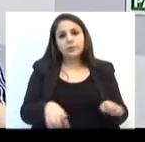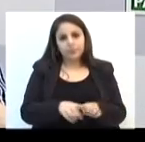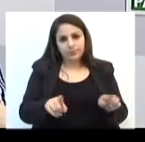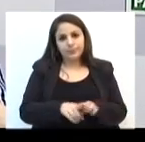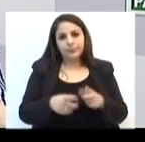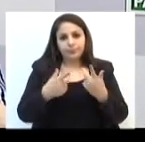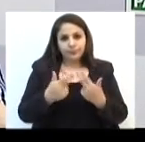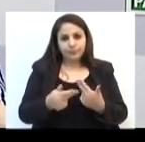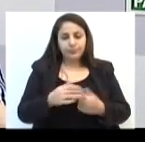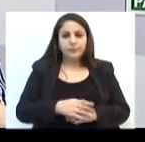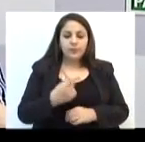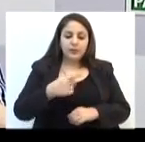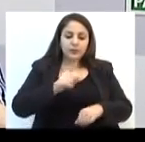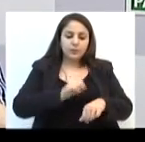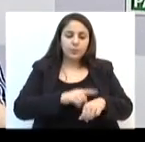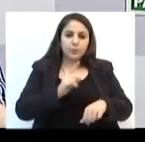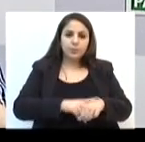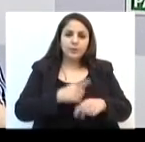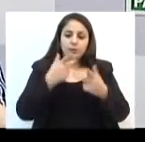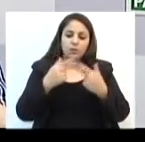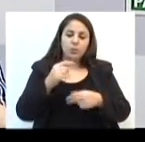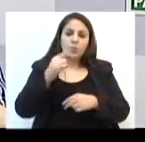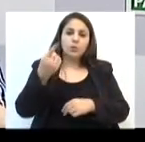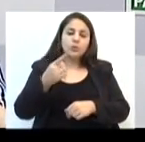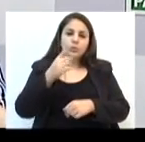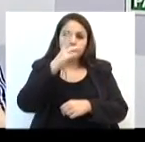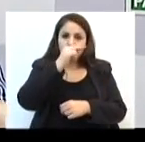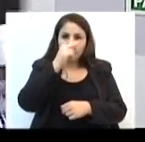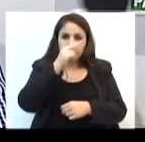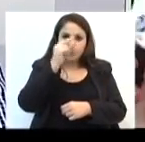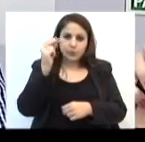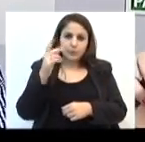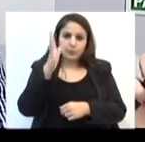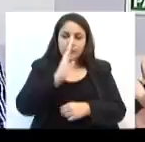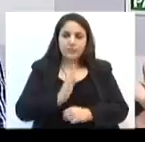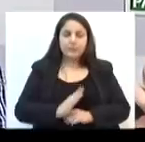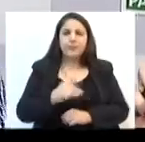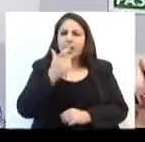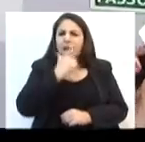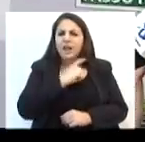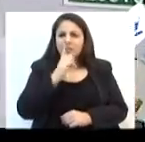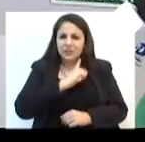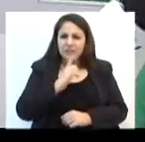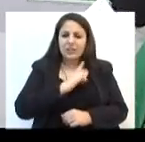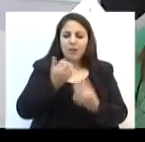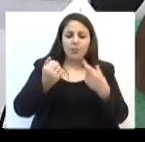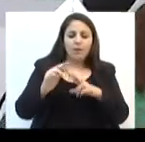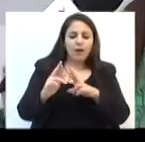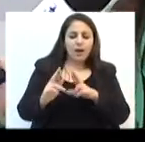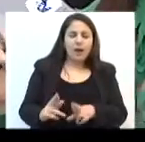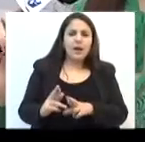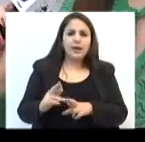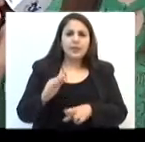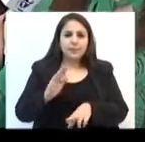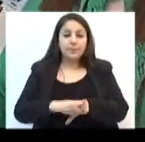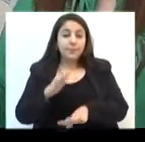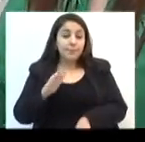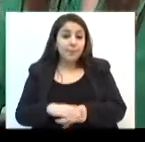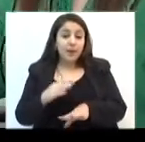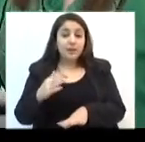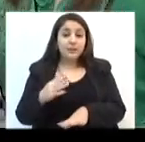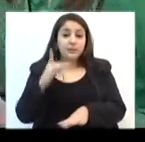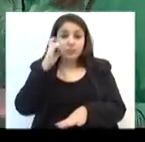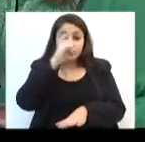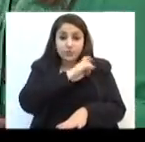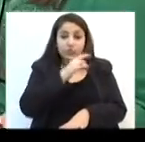que passam nesse momento outros municípios do Brasil. O senhor acredita que exista alguma área que pode ser mais